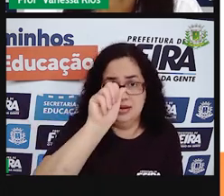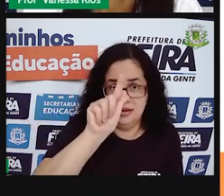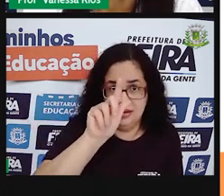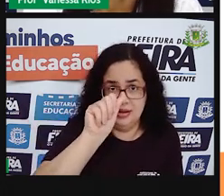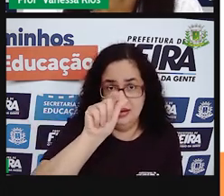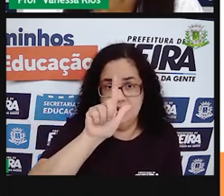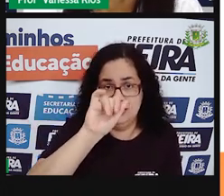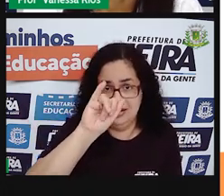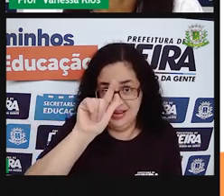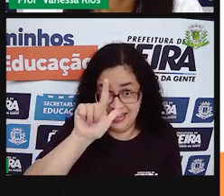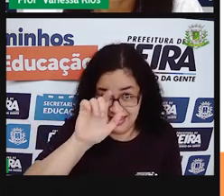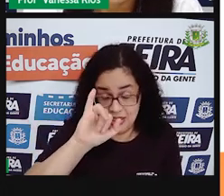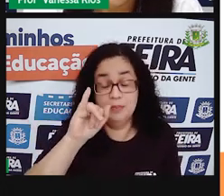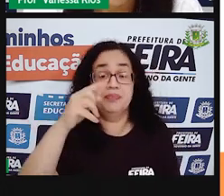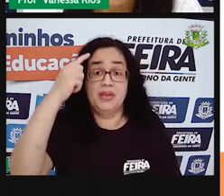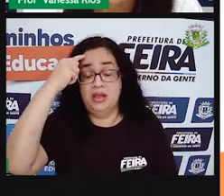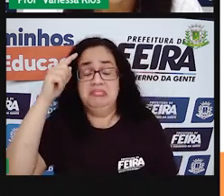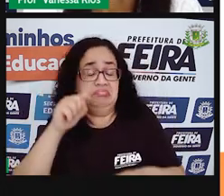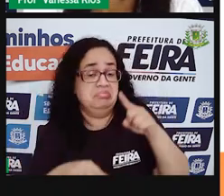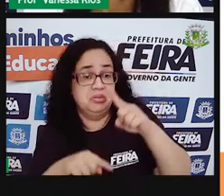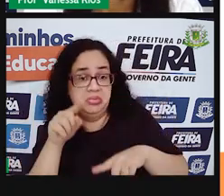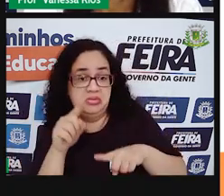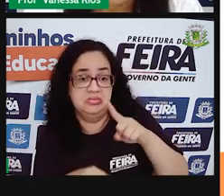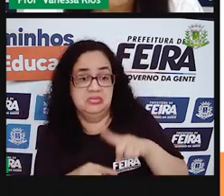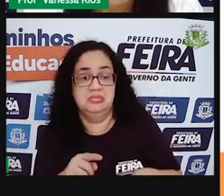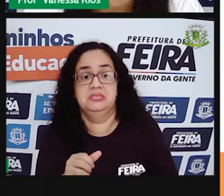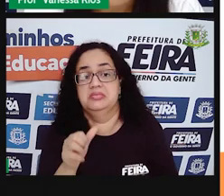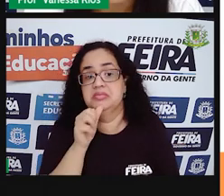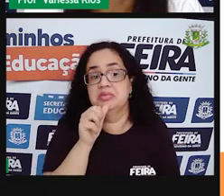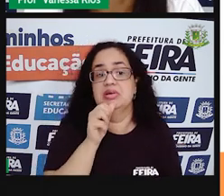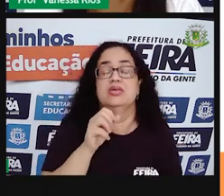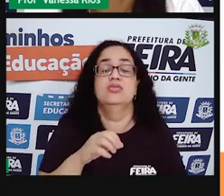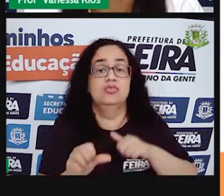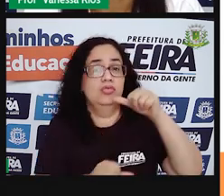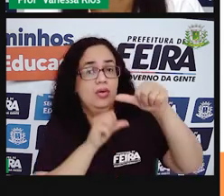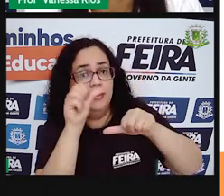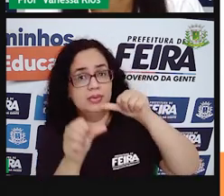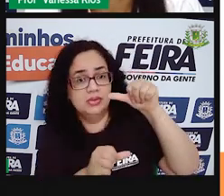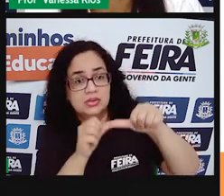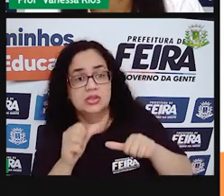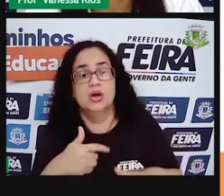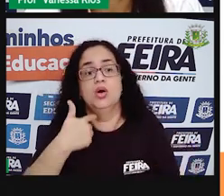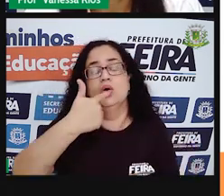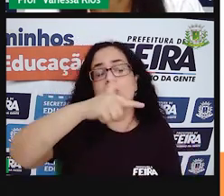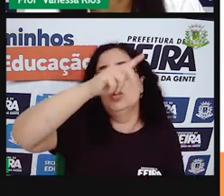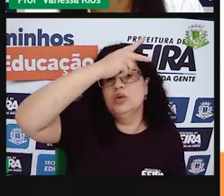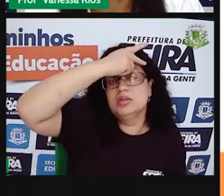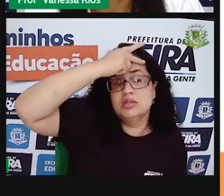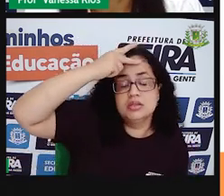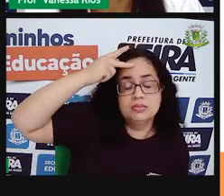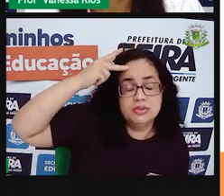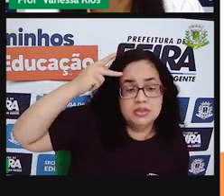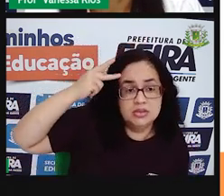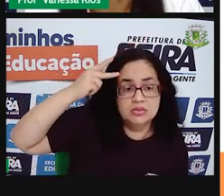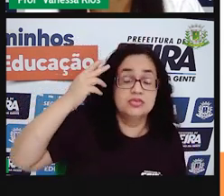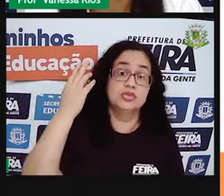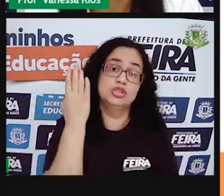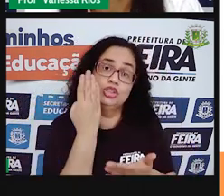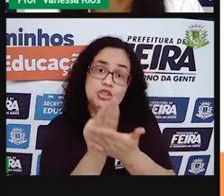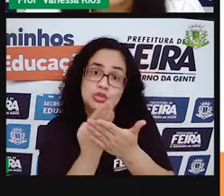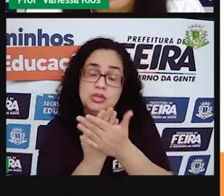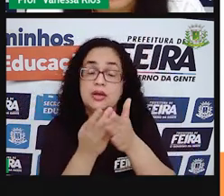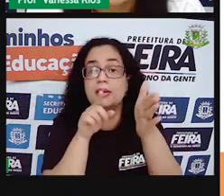gente vem usando até hoje, né? Claro que foram avançando, outras pessoas foram